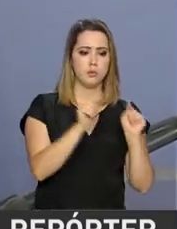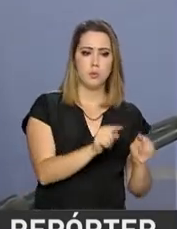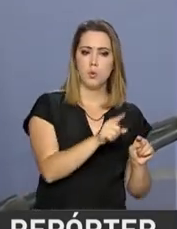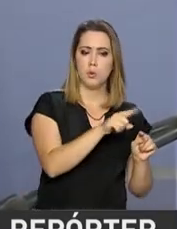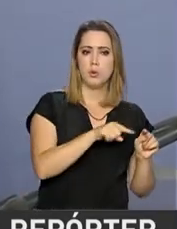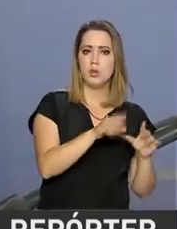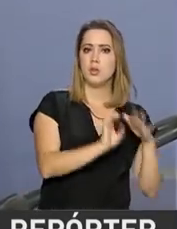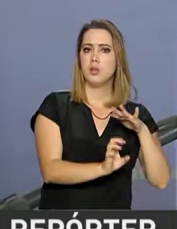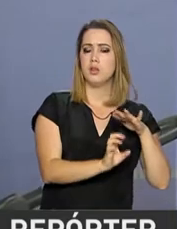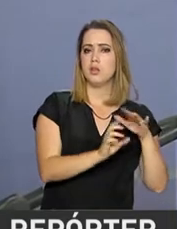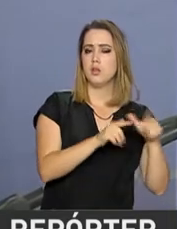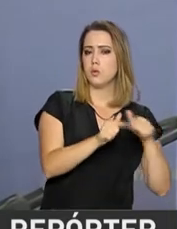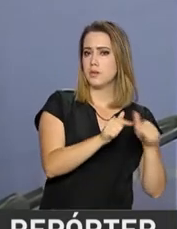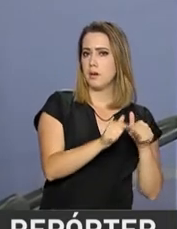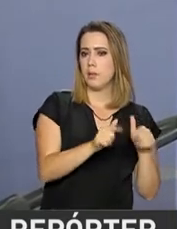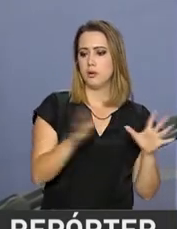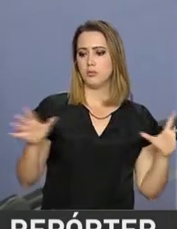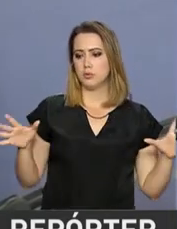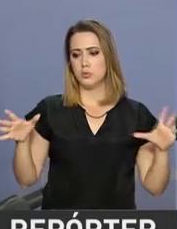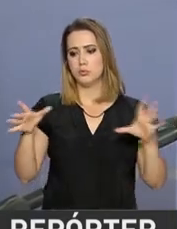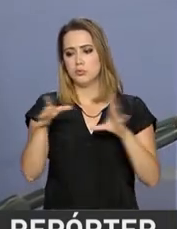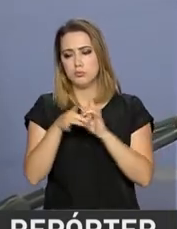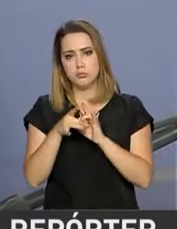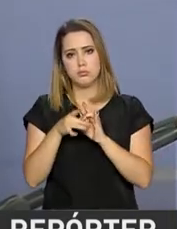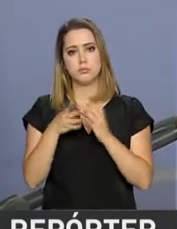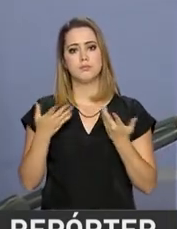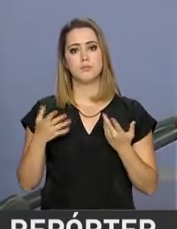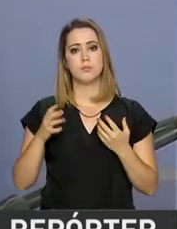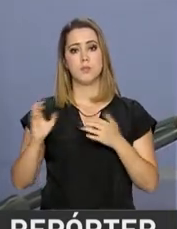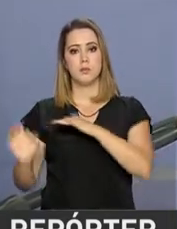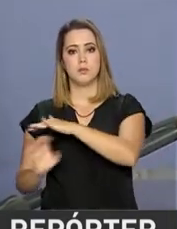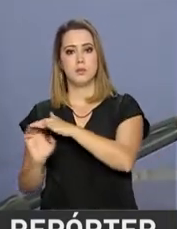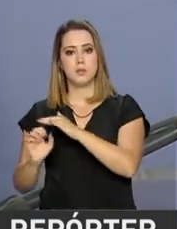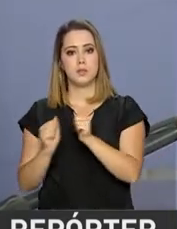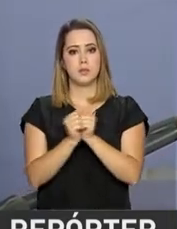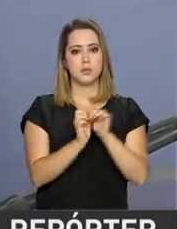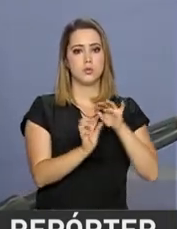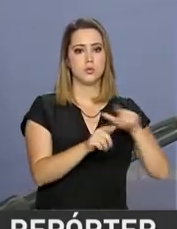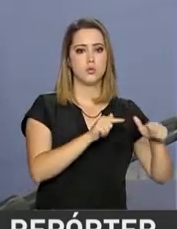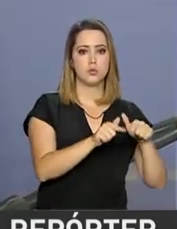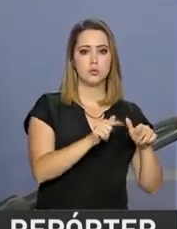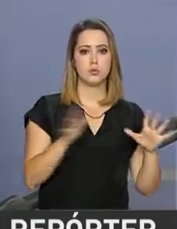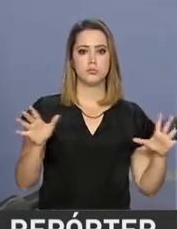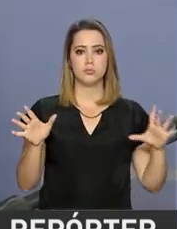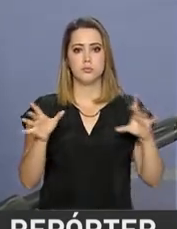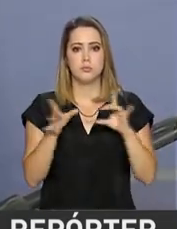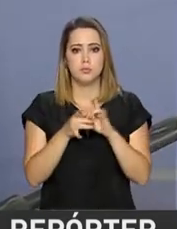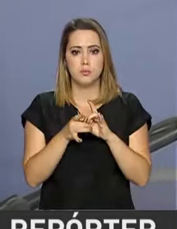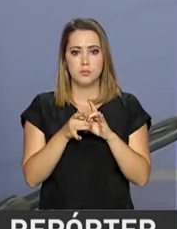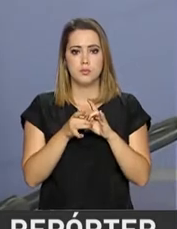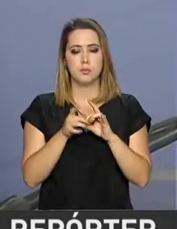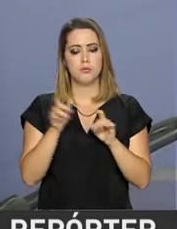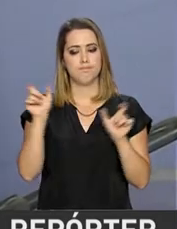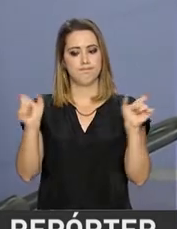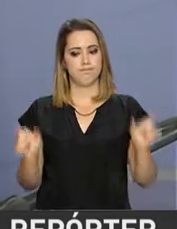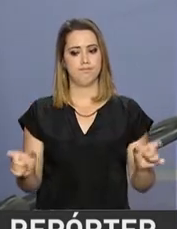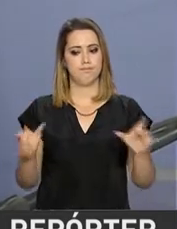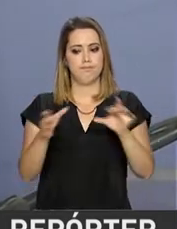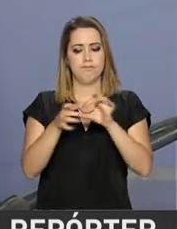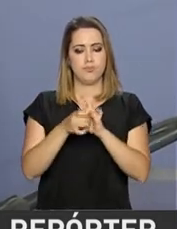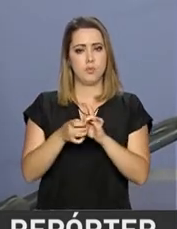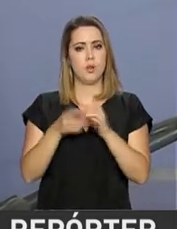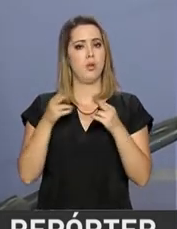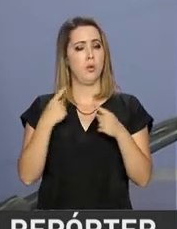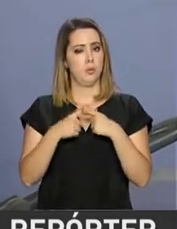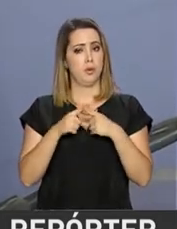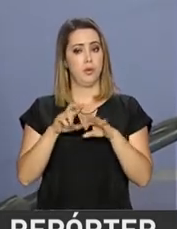empregados e empregadores empregados porque conseguimos em vários momentos reunidos para